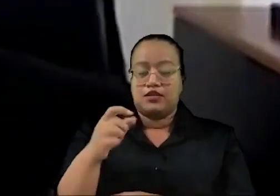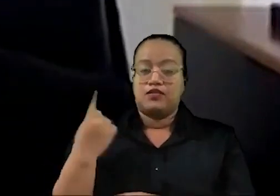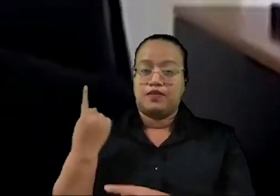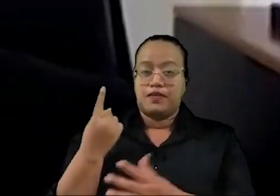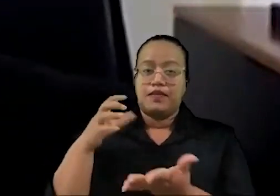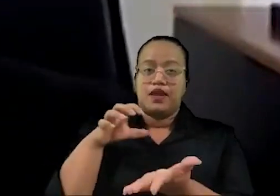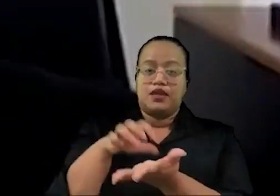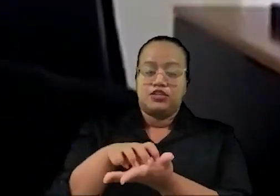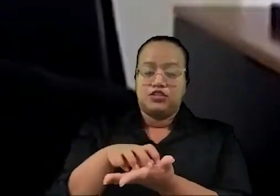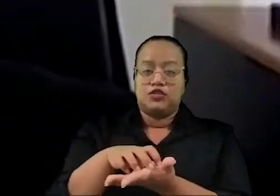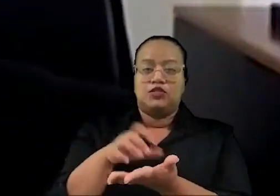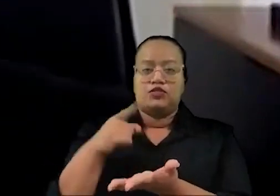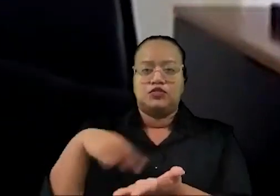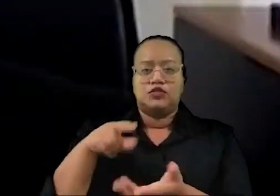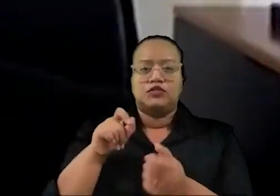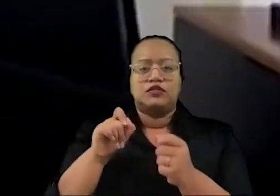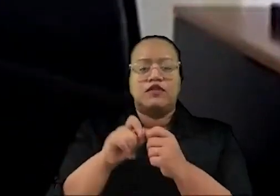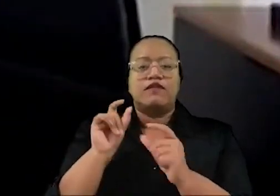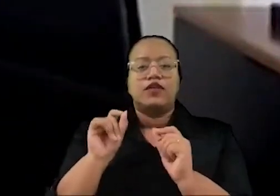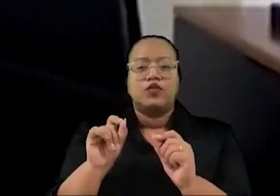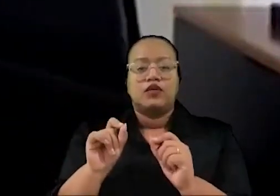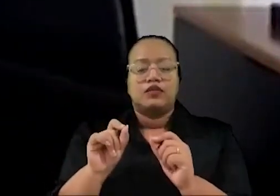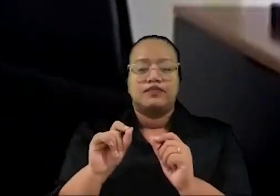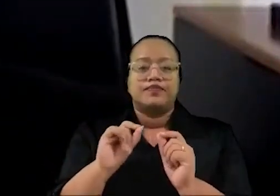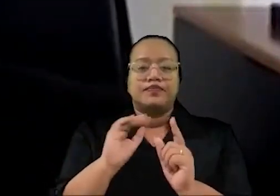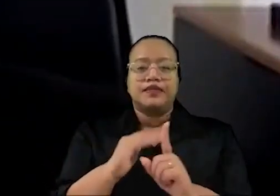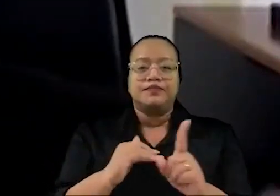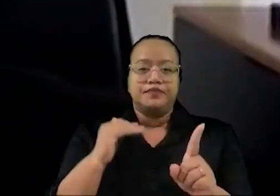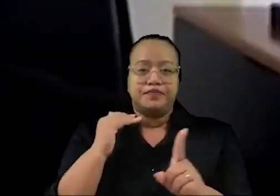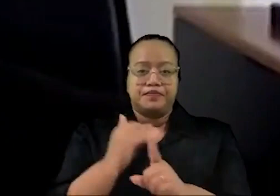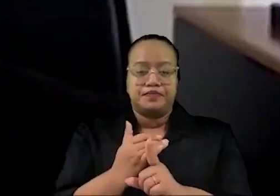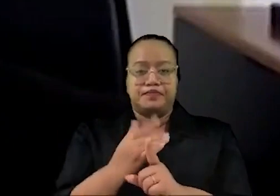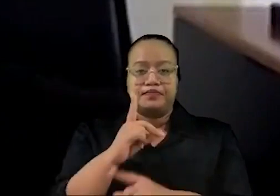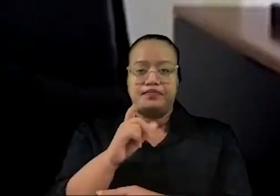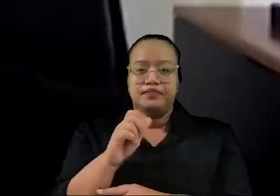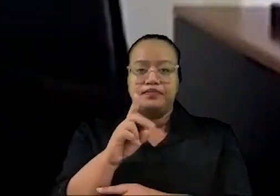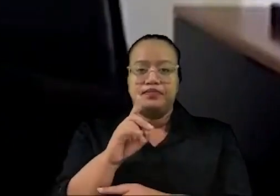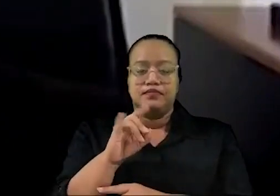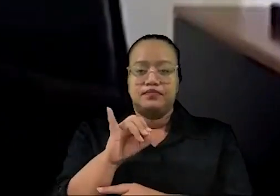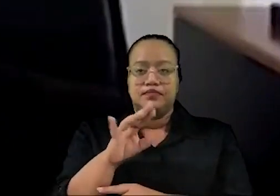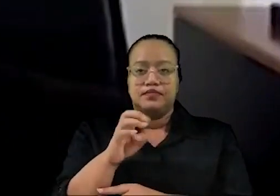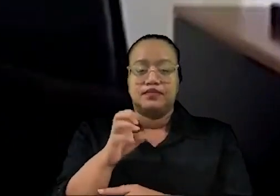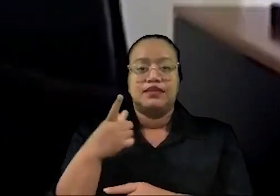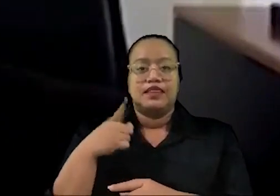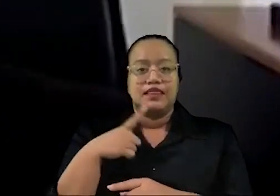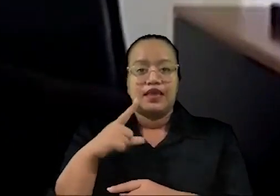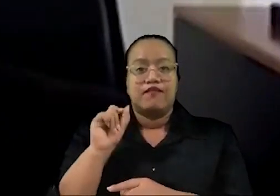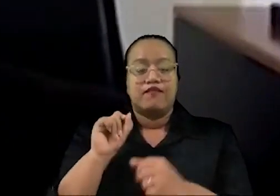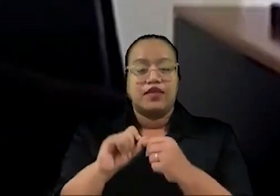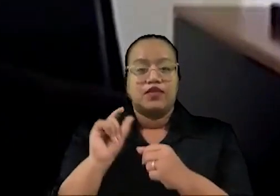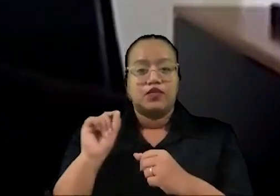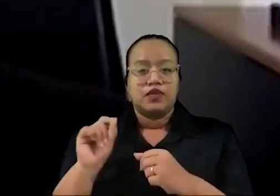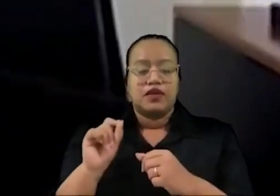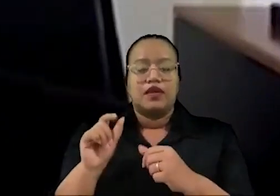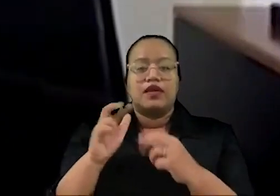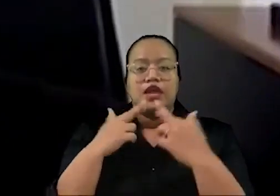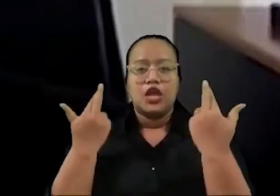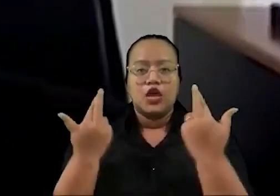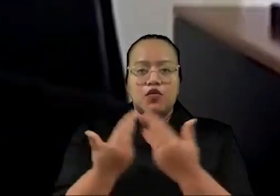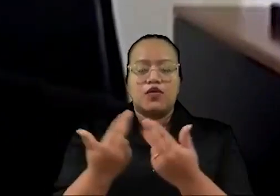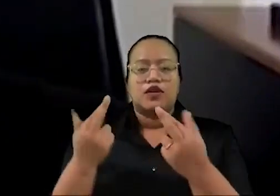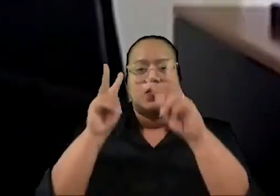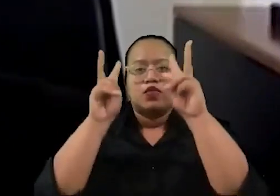Daldice, uma série de reuniões temáticas com magistrados, com servidores, buscando levantar exatamente